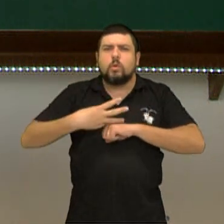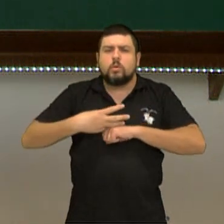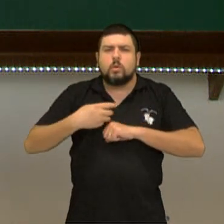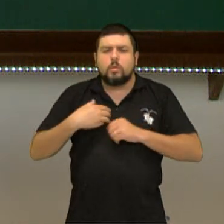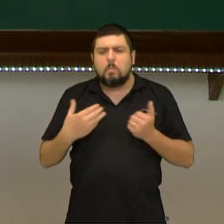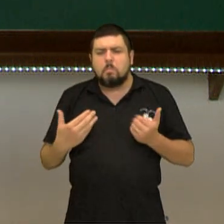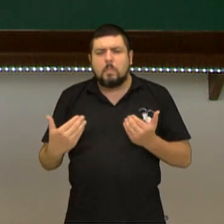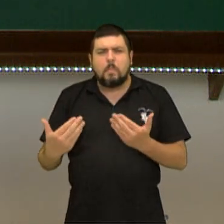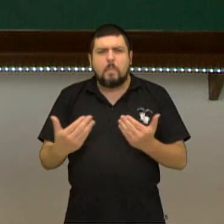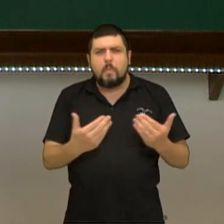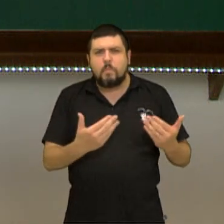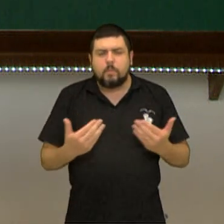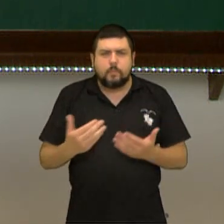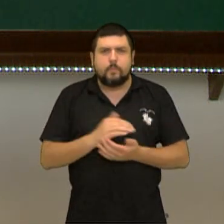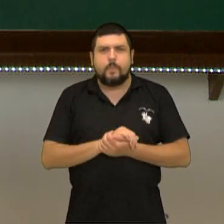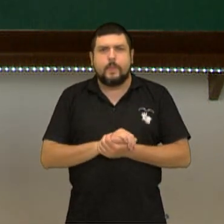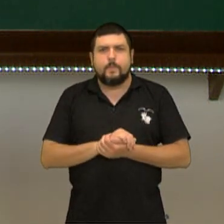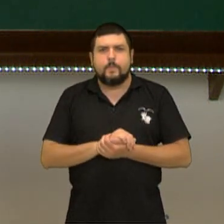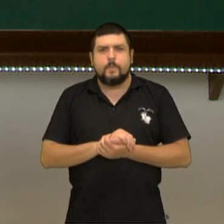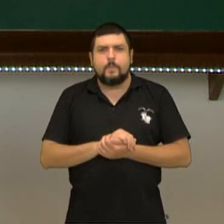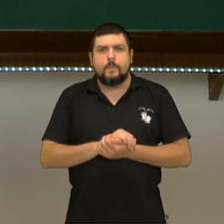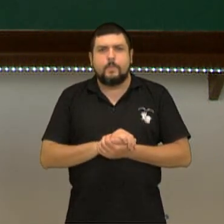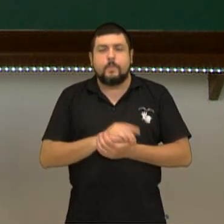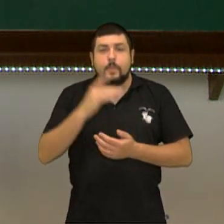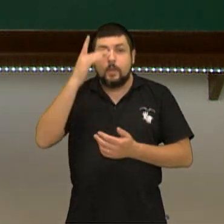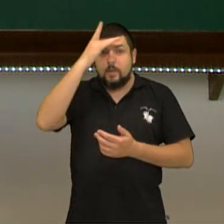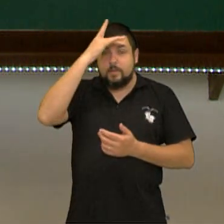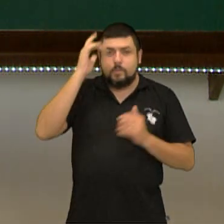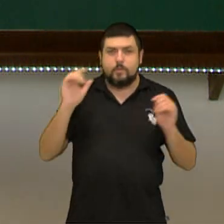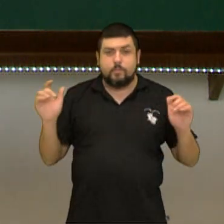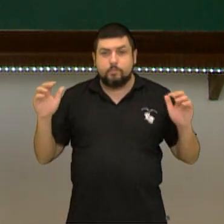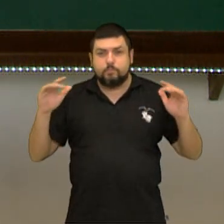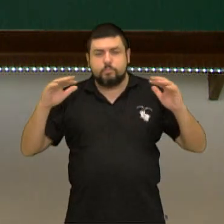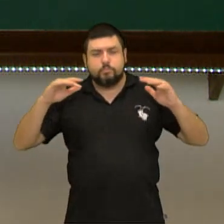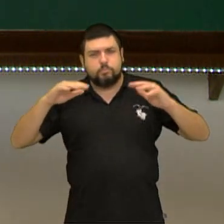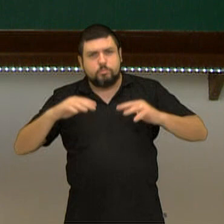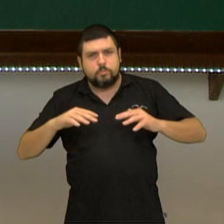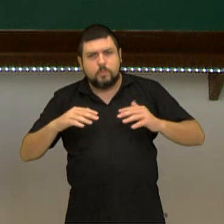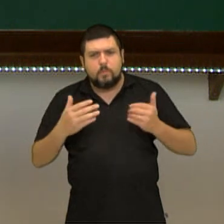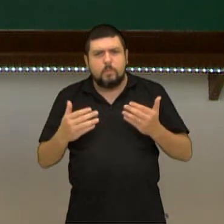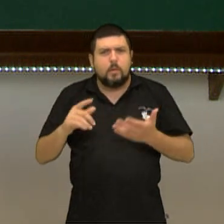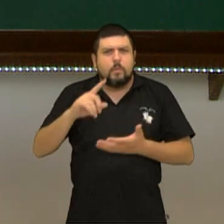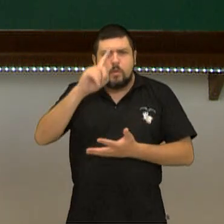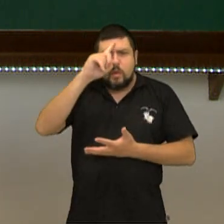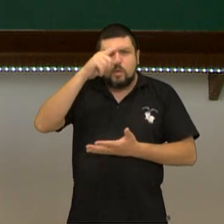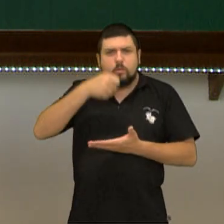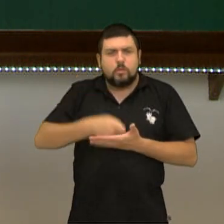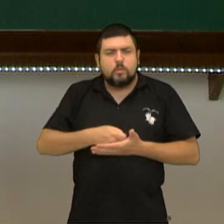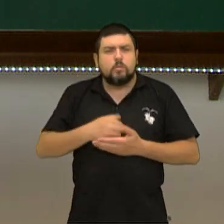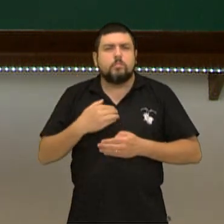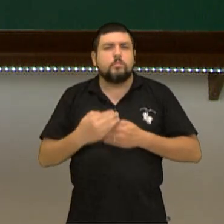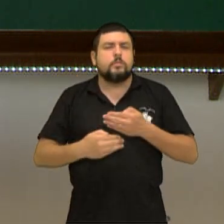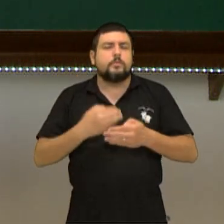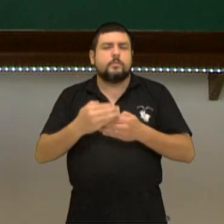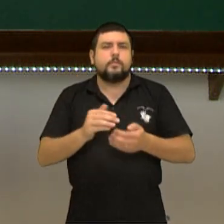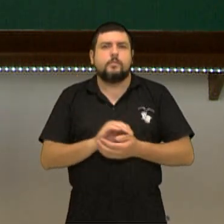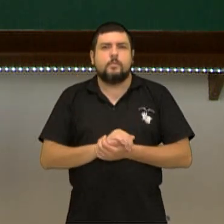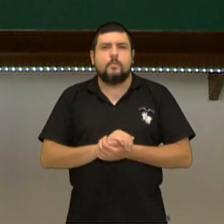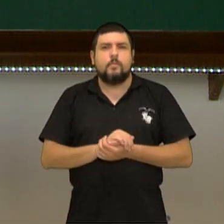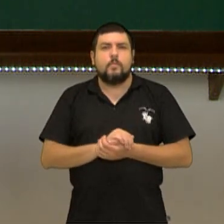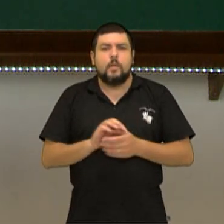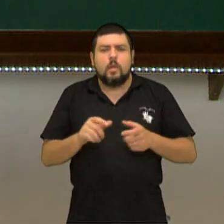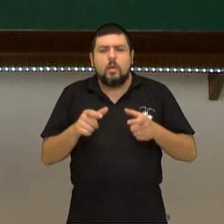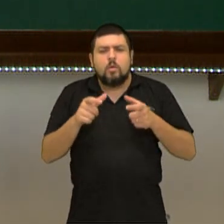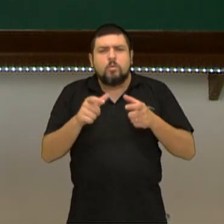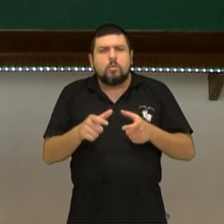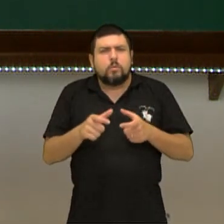maneira se convoca. As pessoas participam e deliberam, e a partir da tomada da decisão as coisas acontecem, né? Espaço pequeno, a gente fala